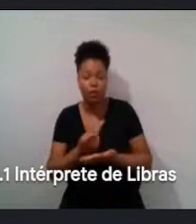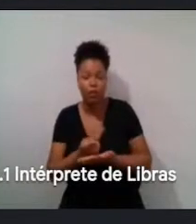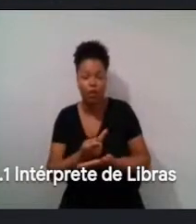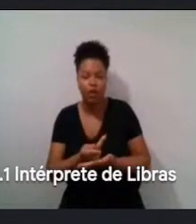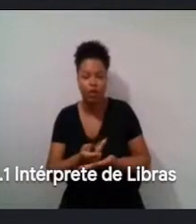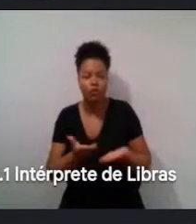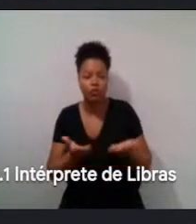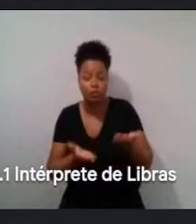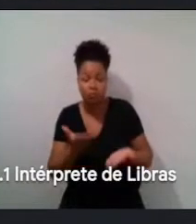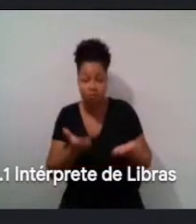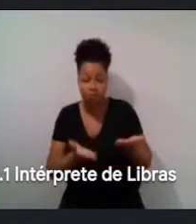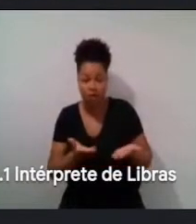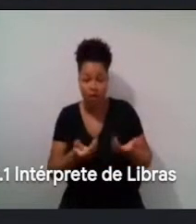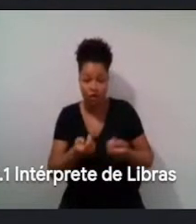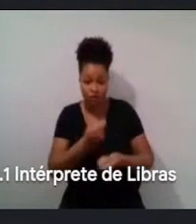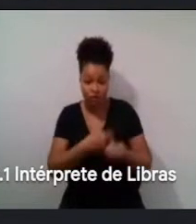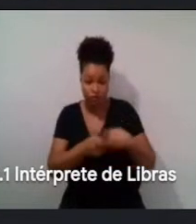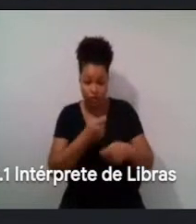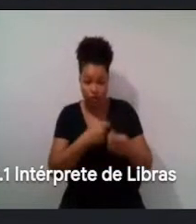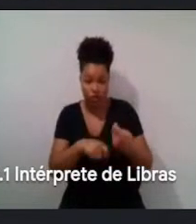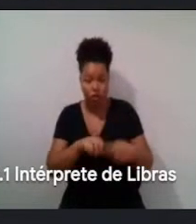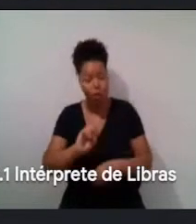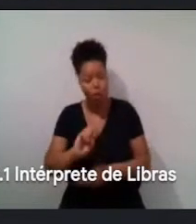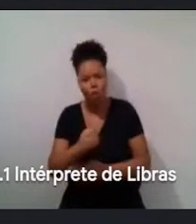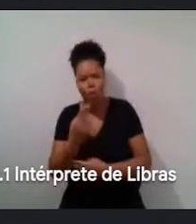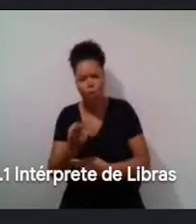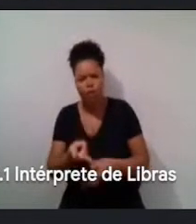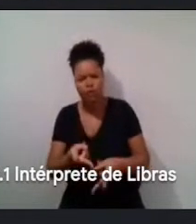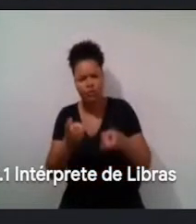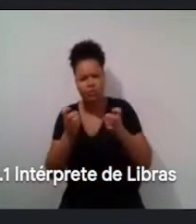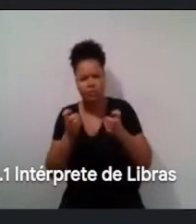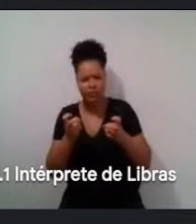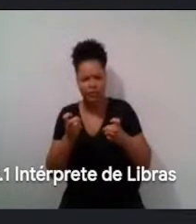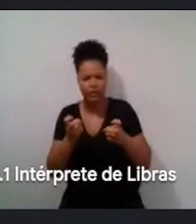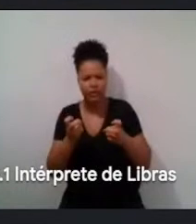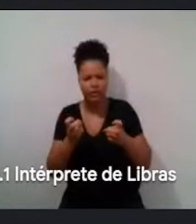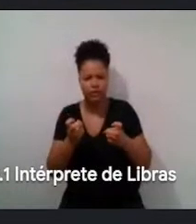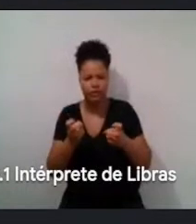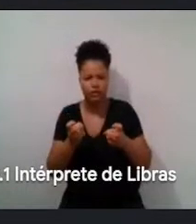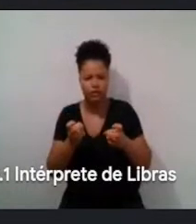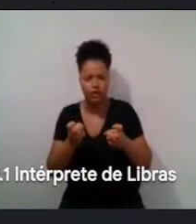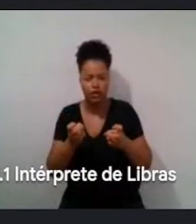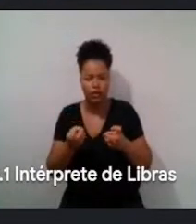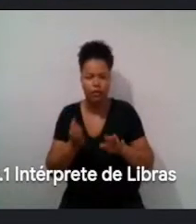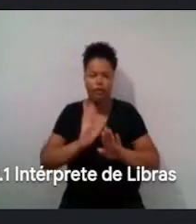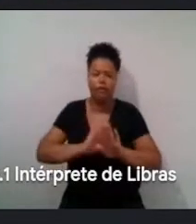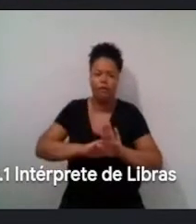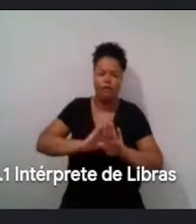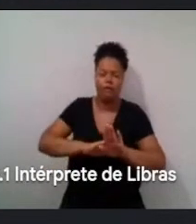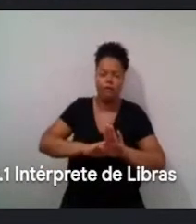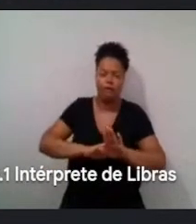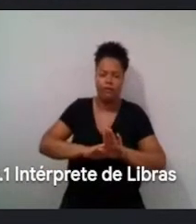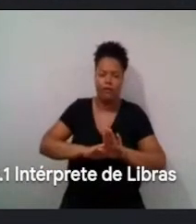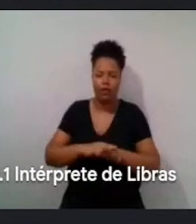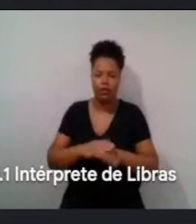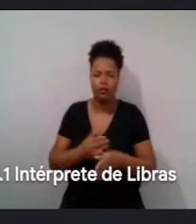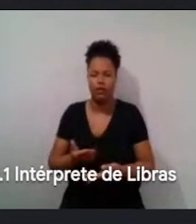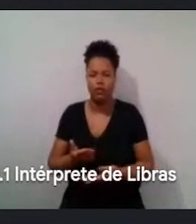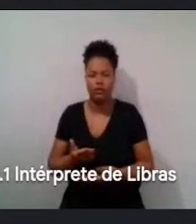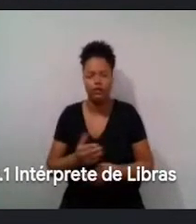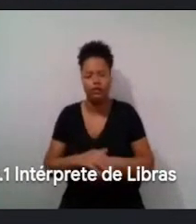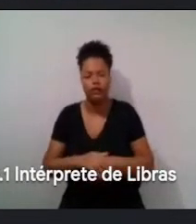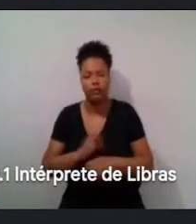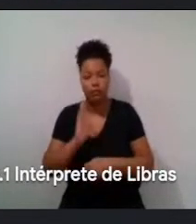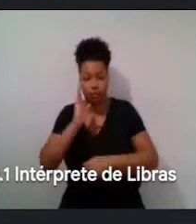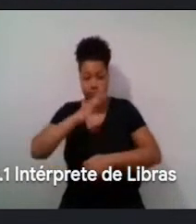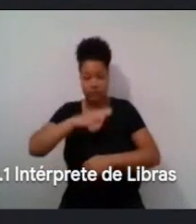que tivesse sido detectada manifesta má-fé da candidata.